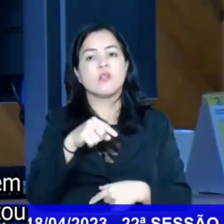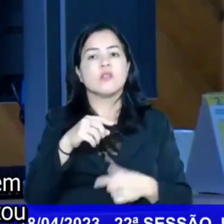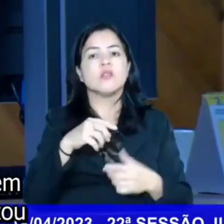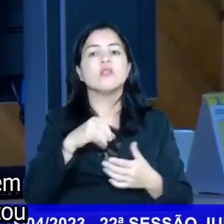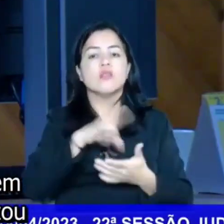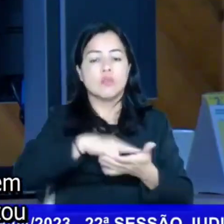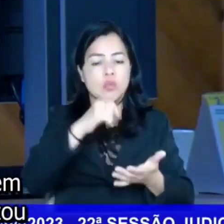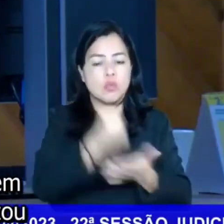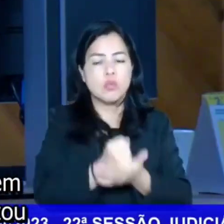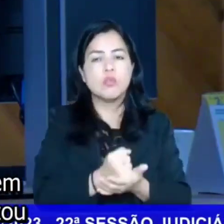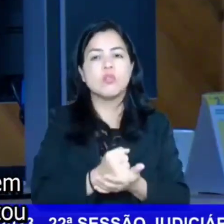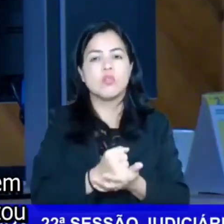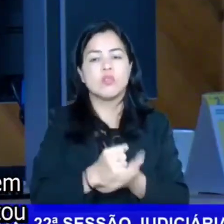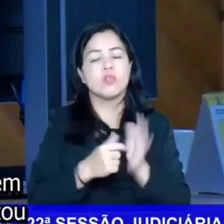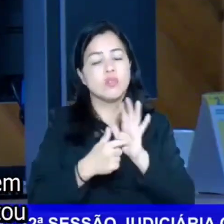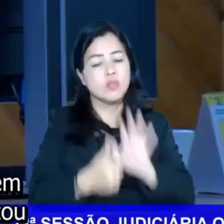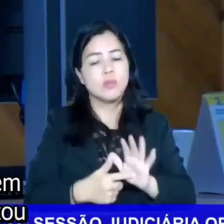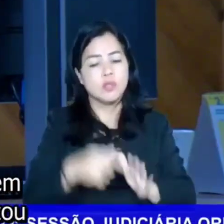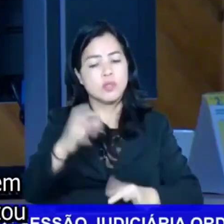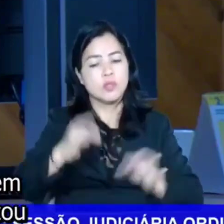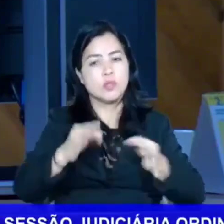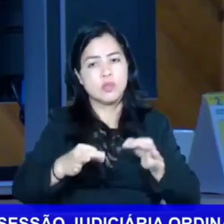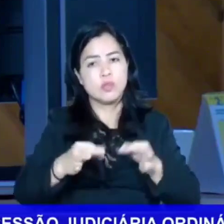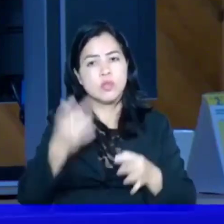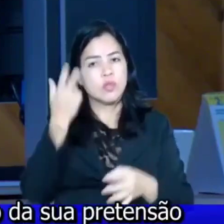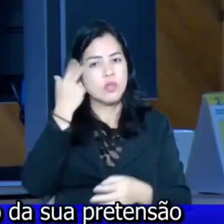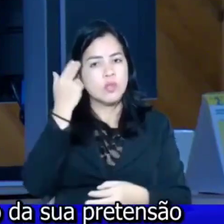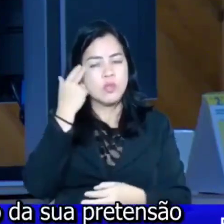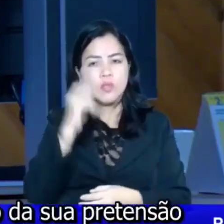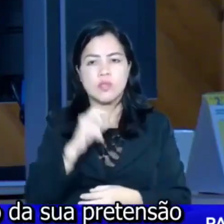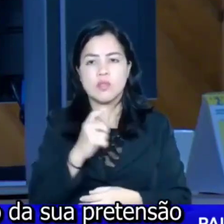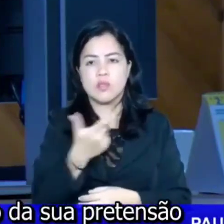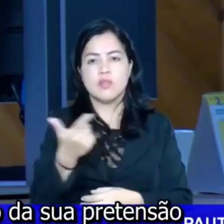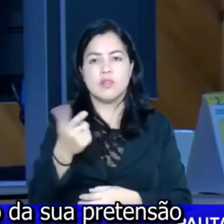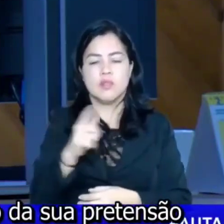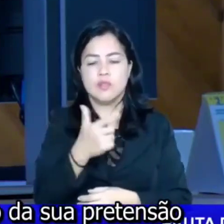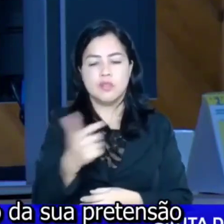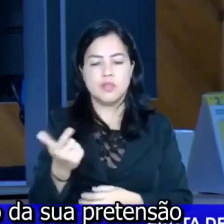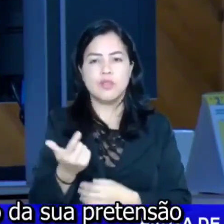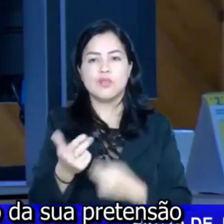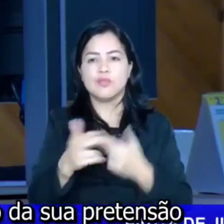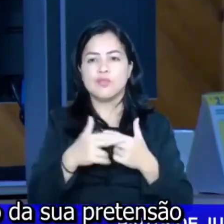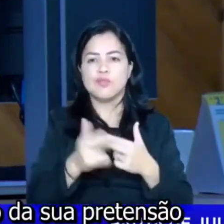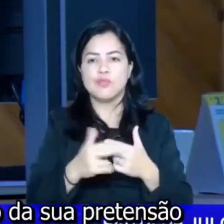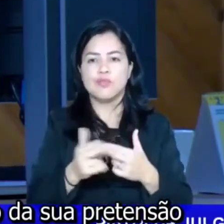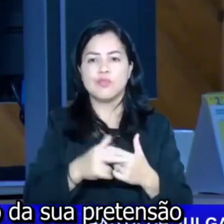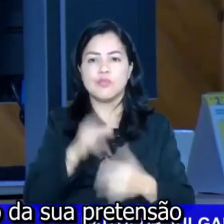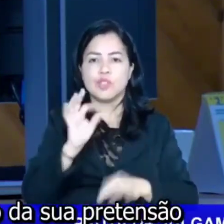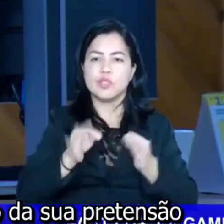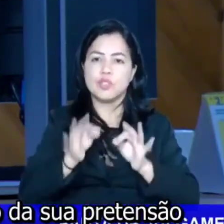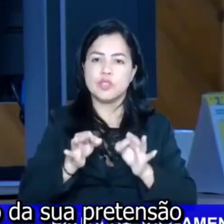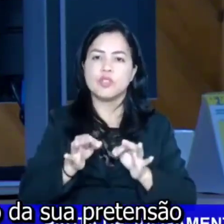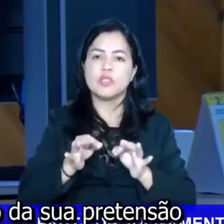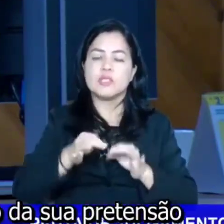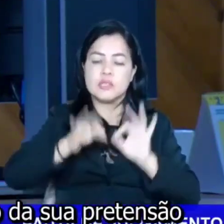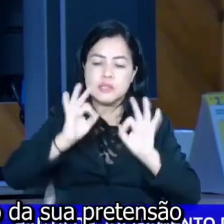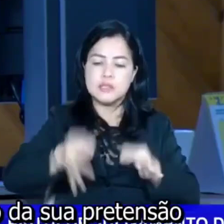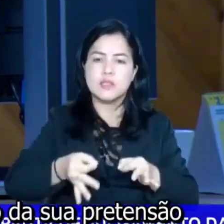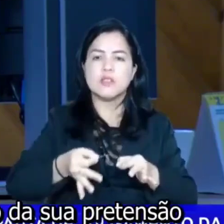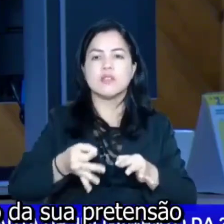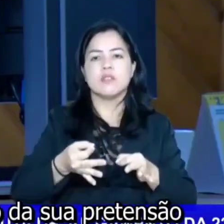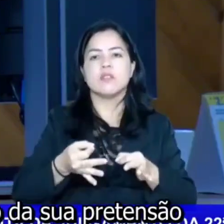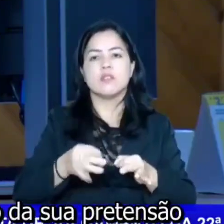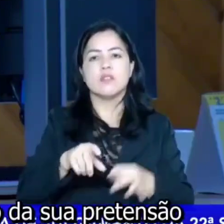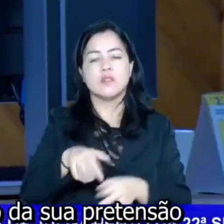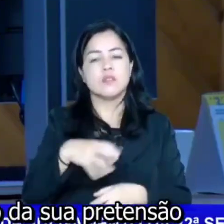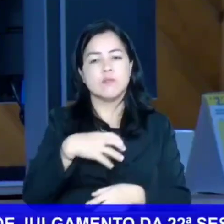comum em clara demonstração de que não se utilizou do procedimento e da justiça adequada para a satisfação